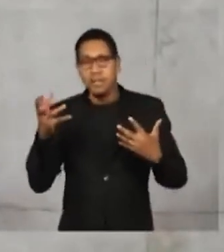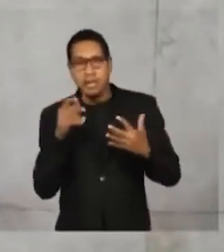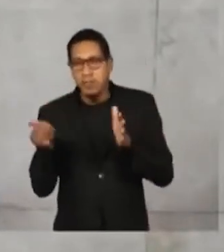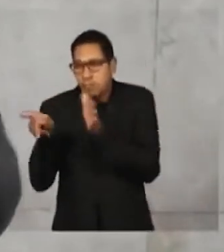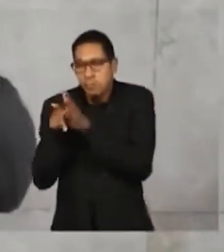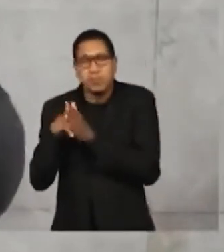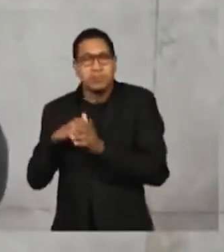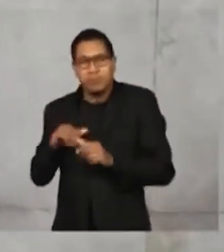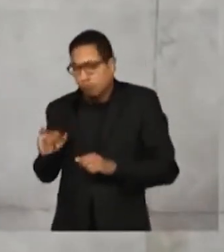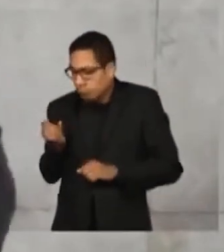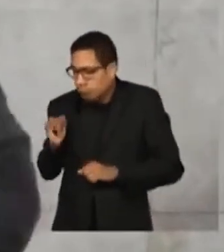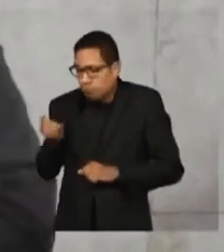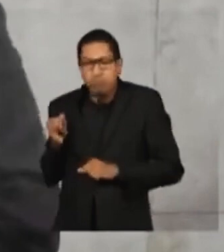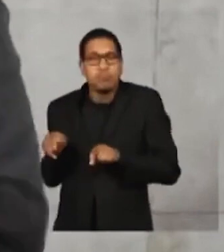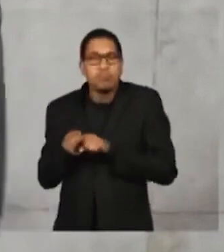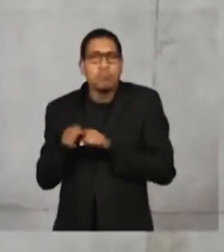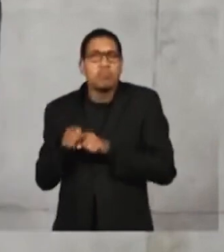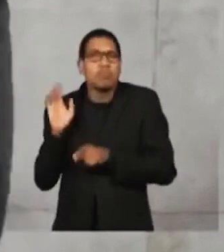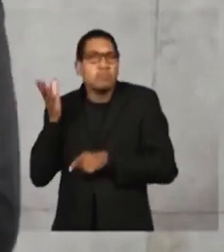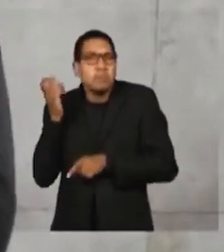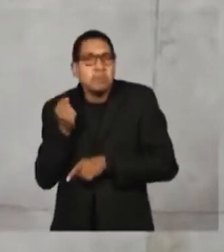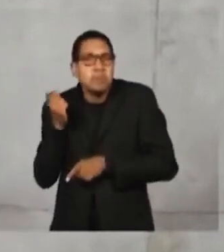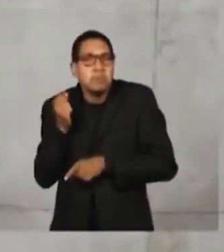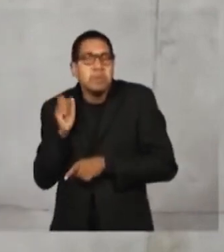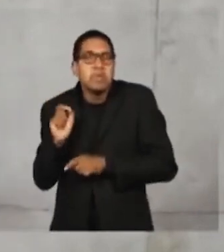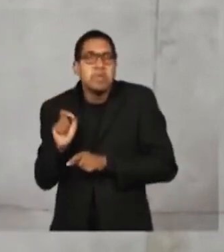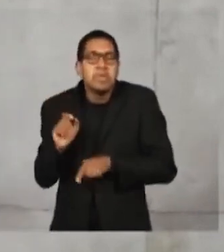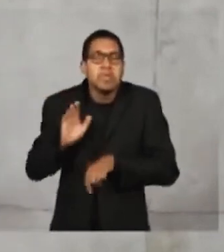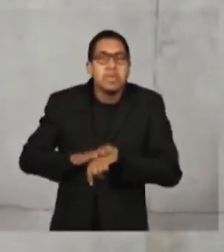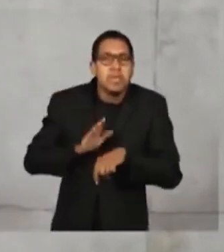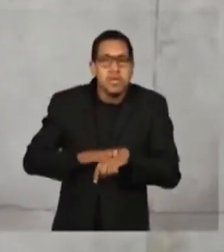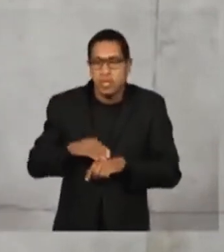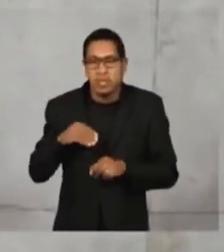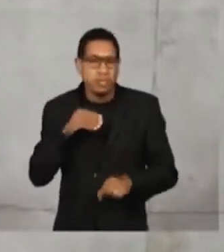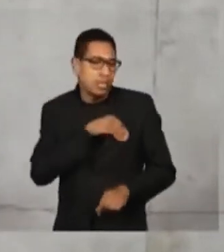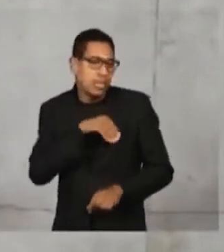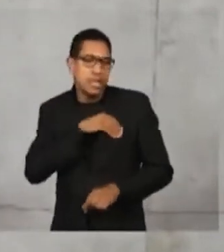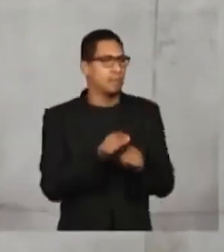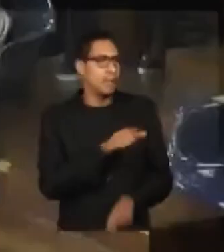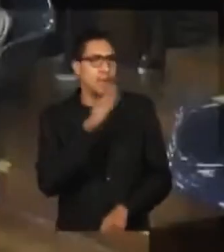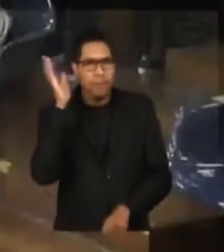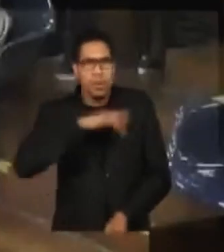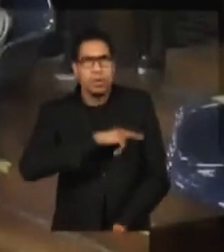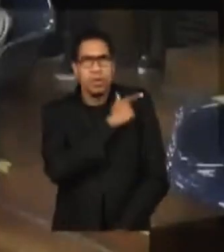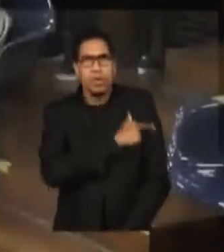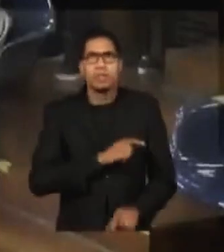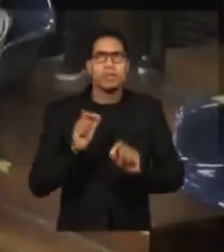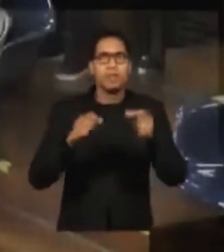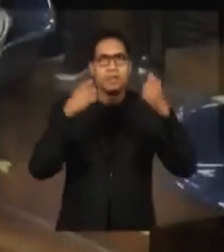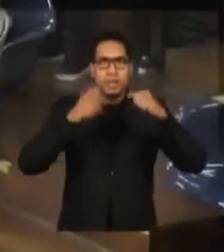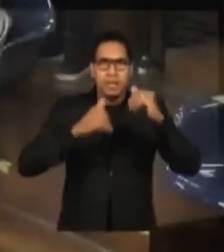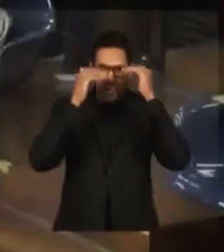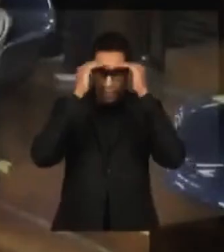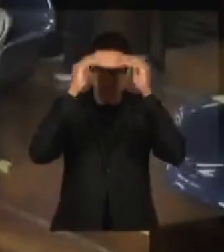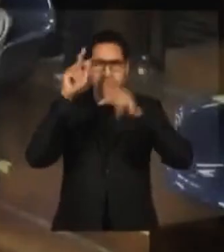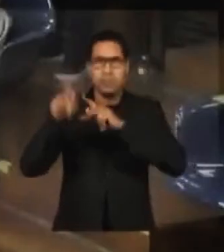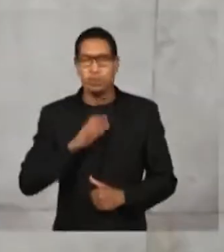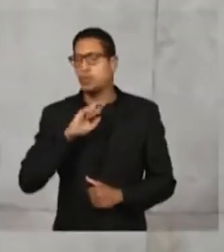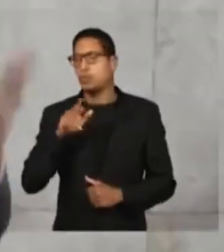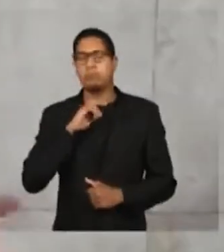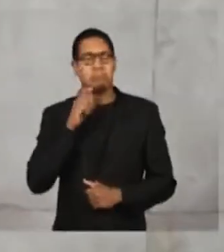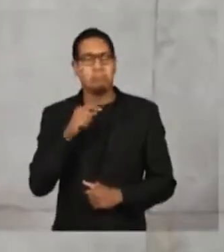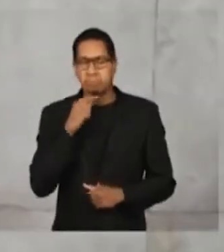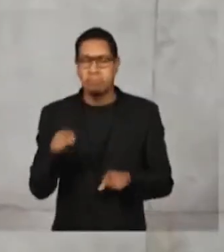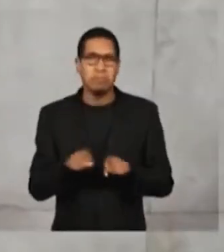privilégios, regalias e mamatas ao custo do salário e do suor da população de São Paulo. Não adianta me ameaçar,